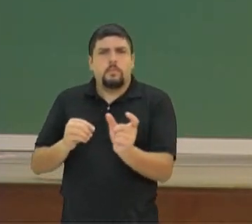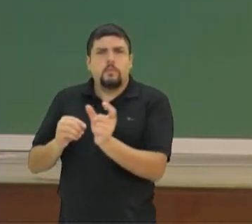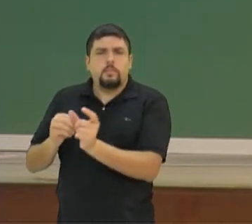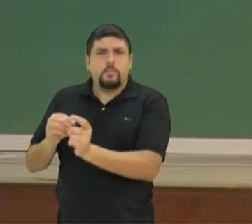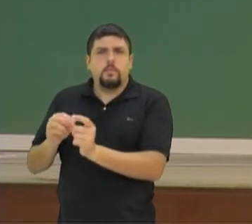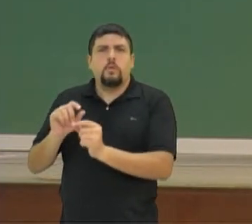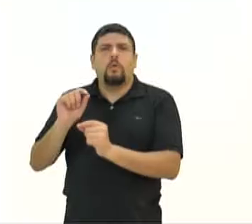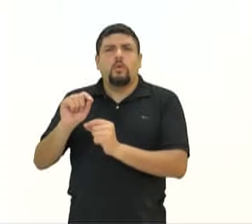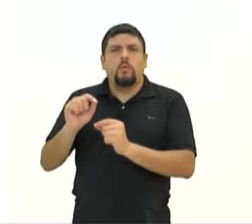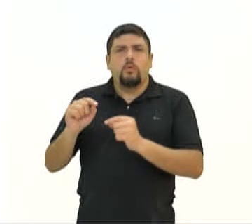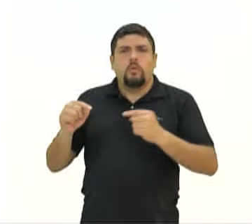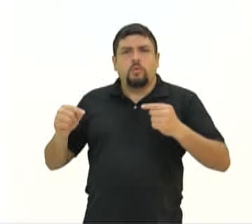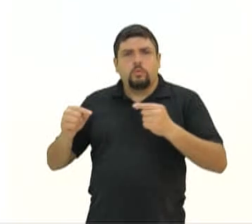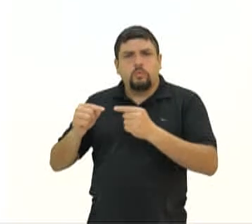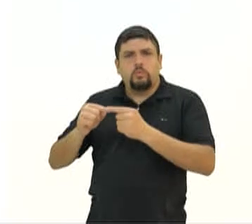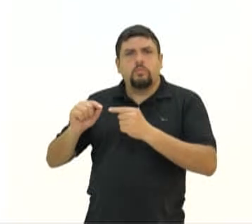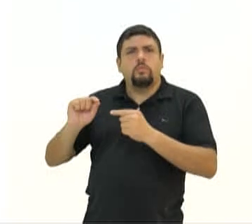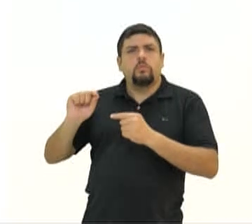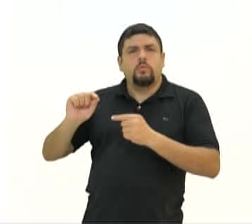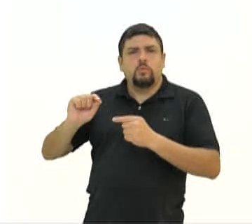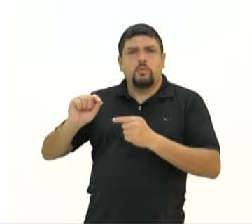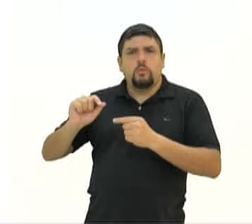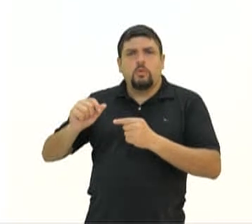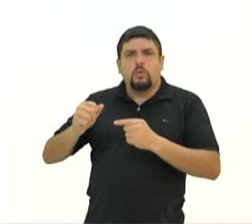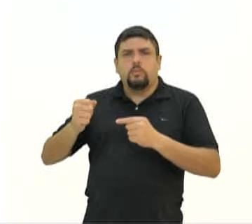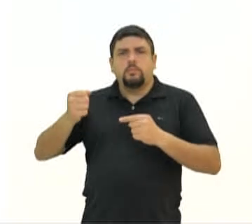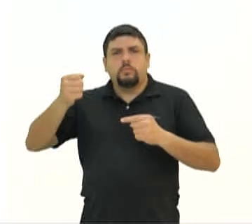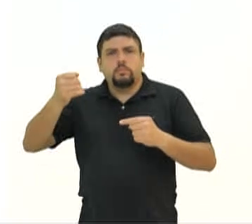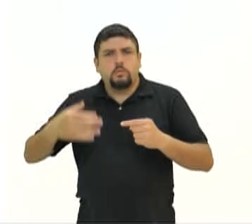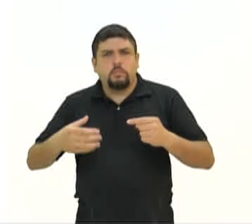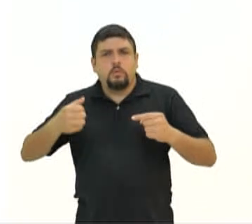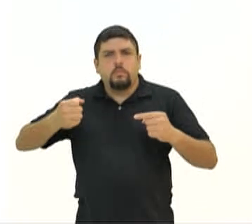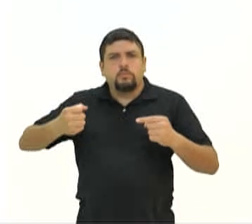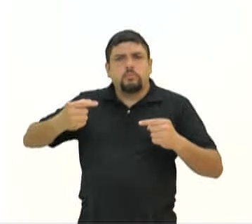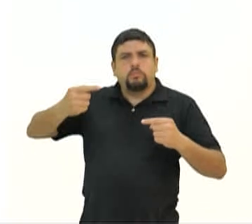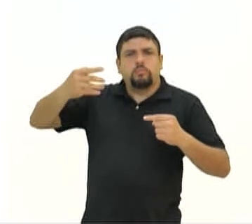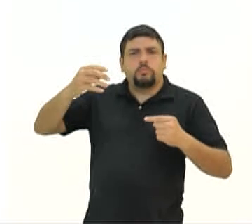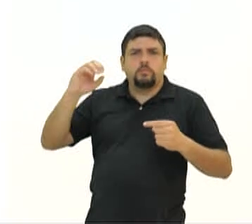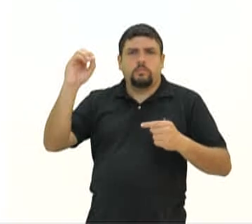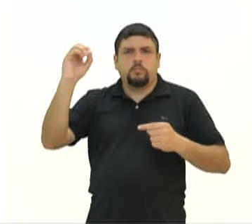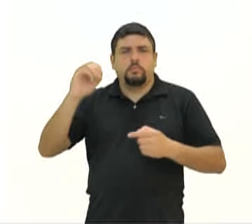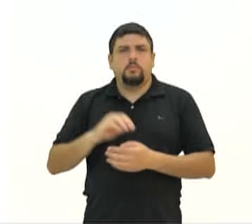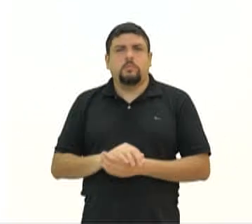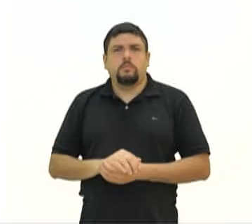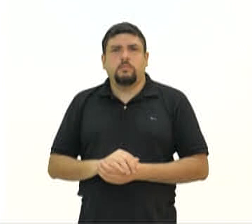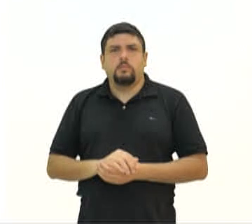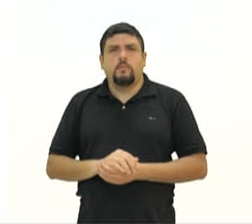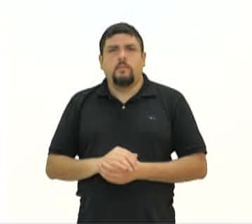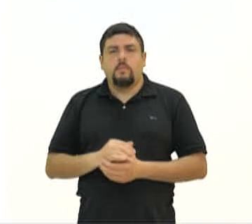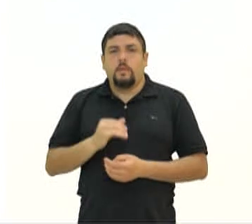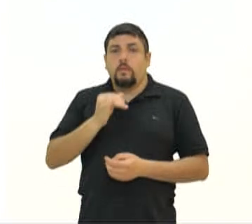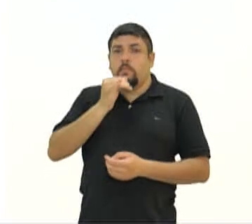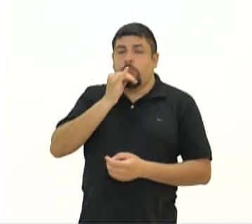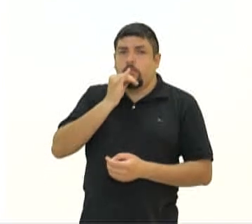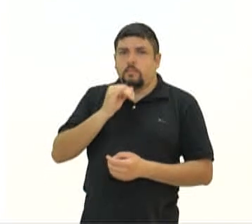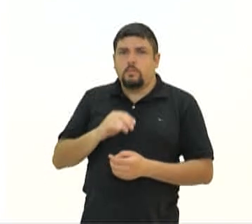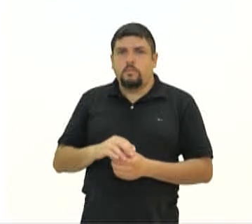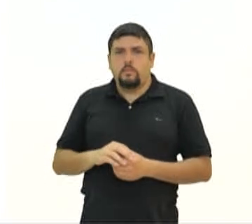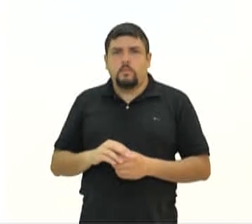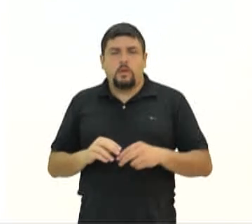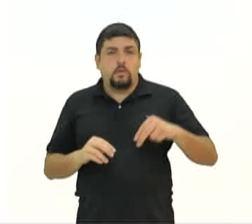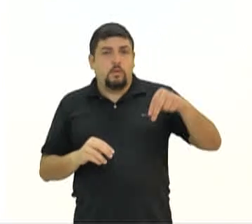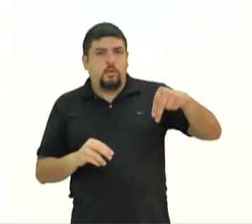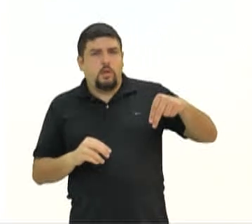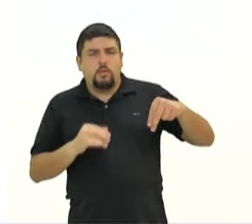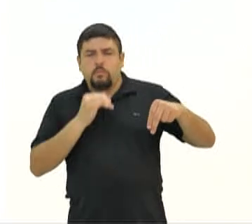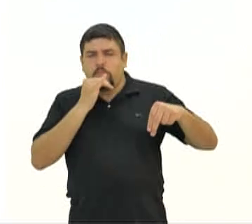cada um dos seus determinantes de grau. Então aqui, por exemplo, do grau n, vamos supor que fosse